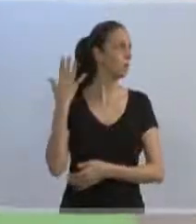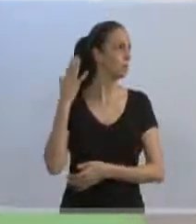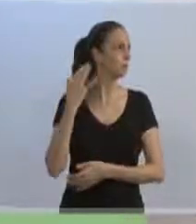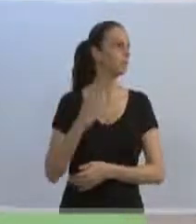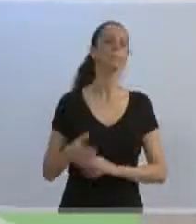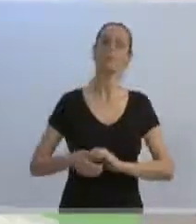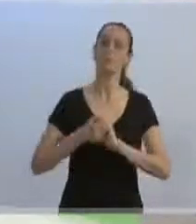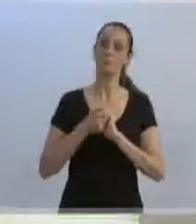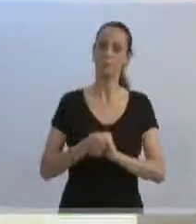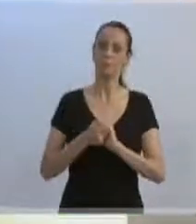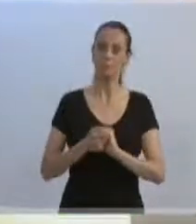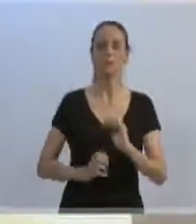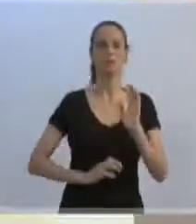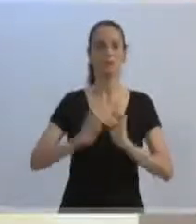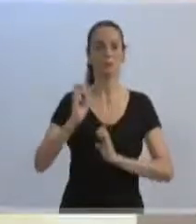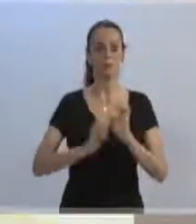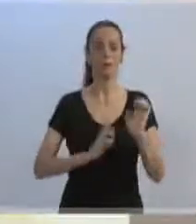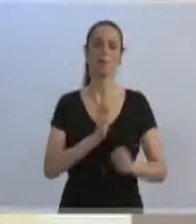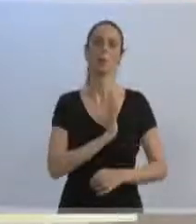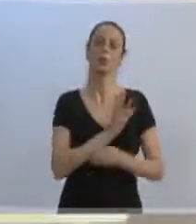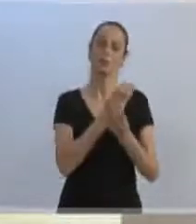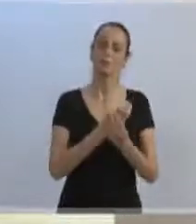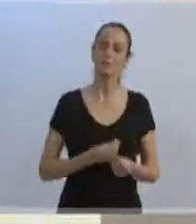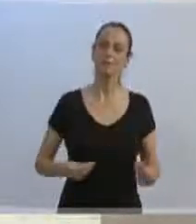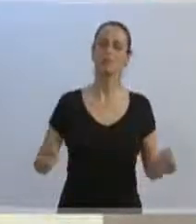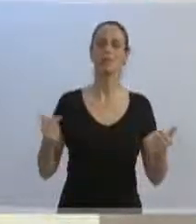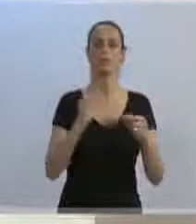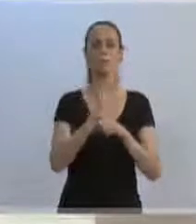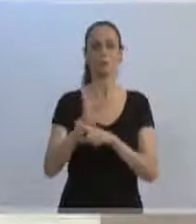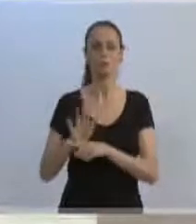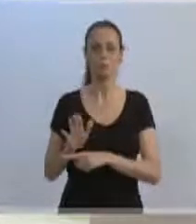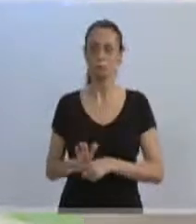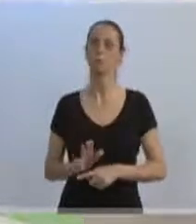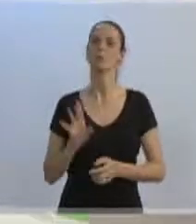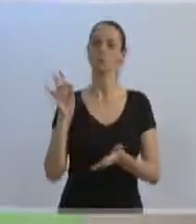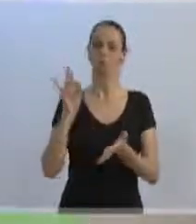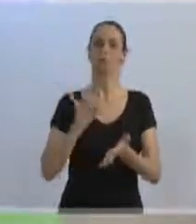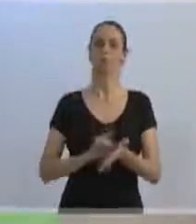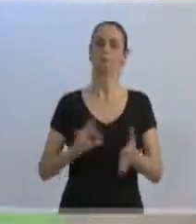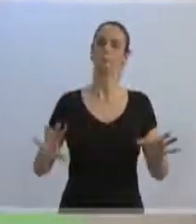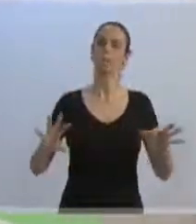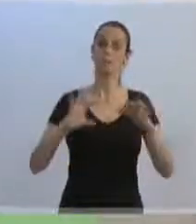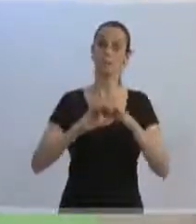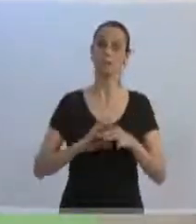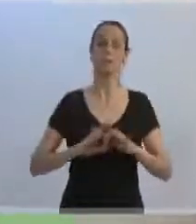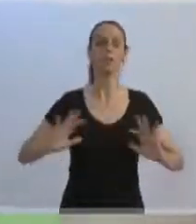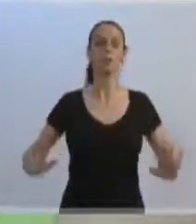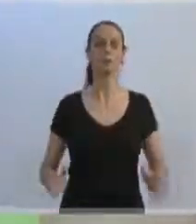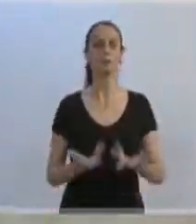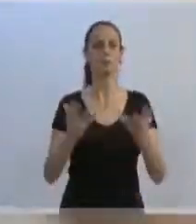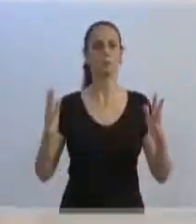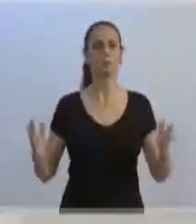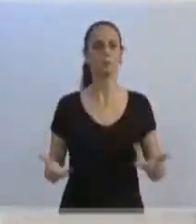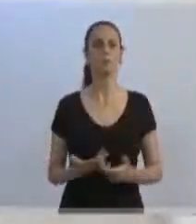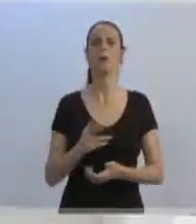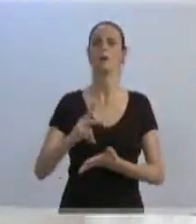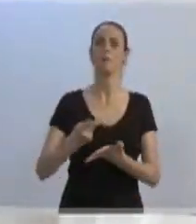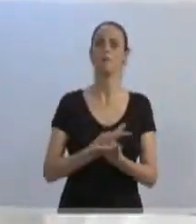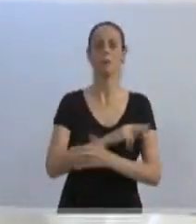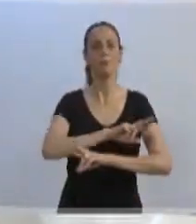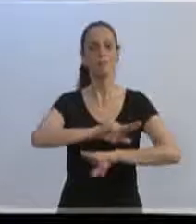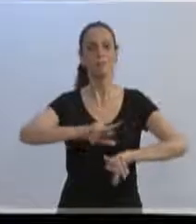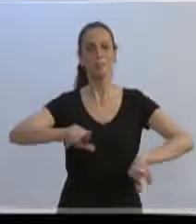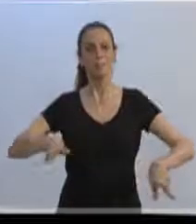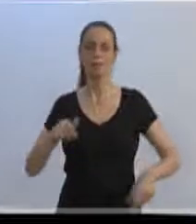parabeniza esses empresários que têm essa sensibilidade e que conseguem ser realmente parceiros de fomentar eventos diferenciados nosso